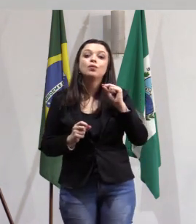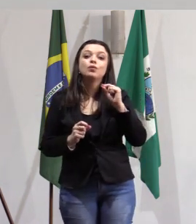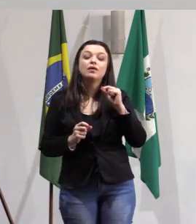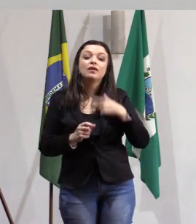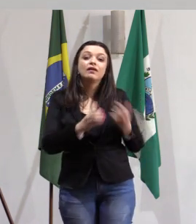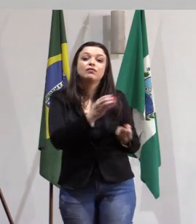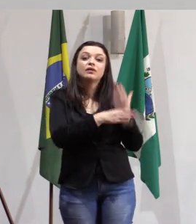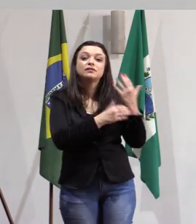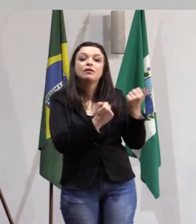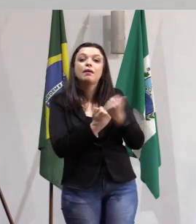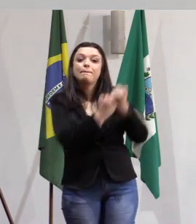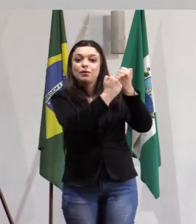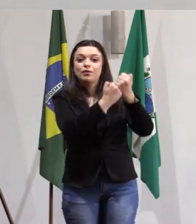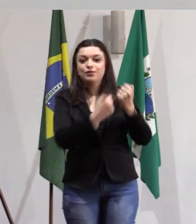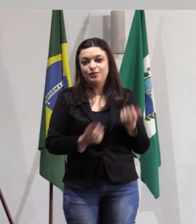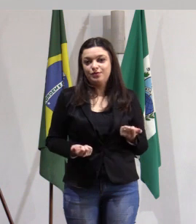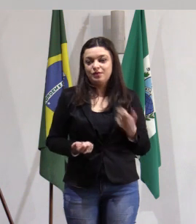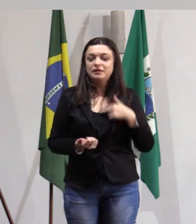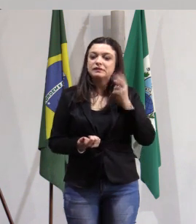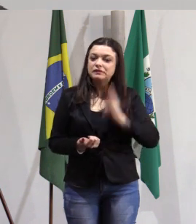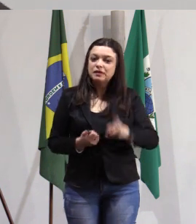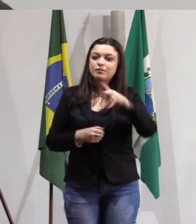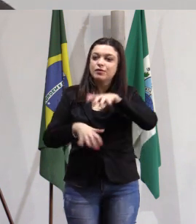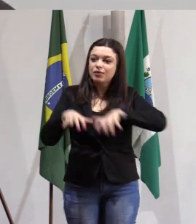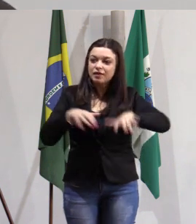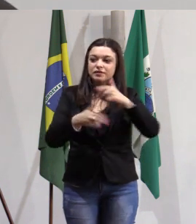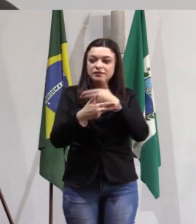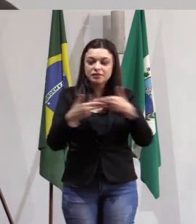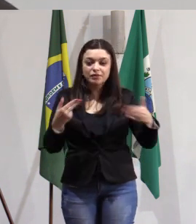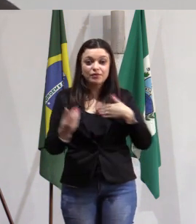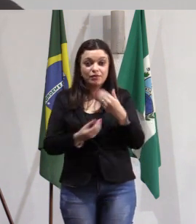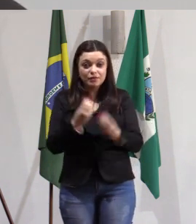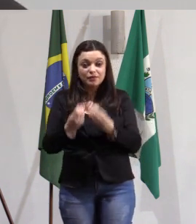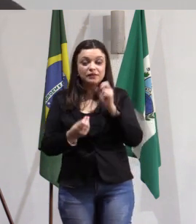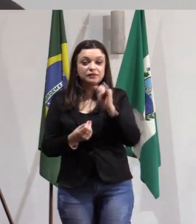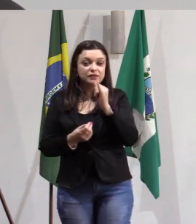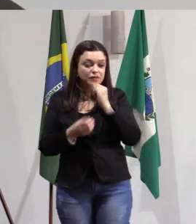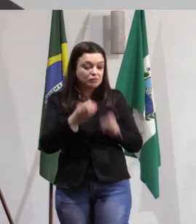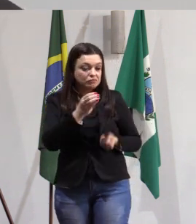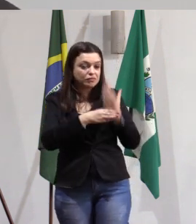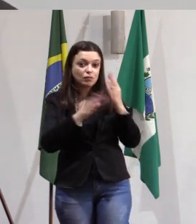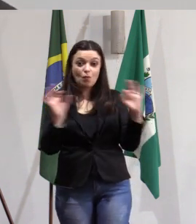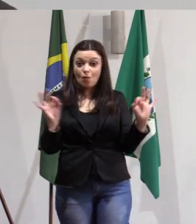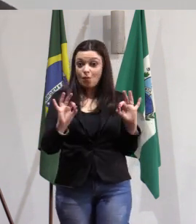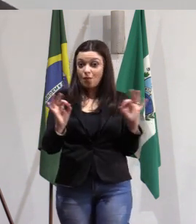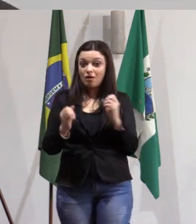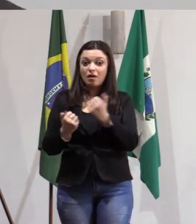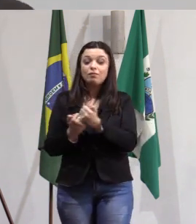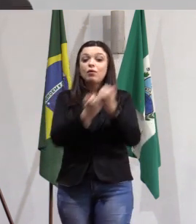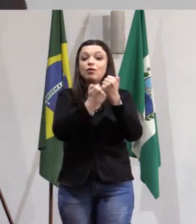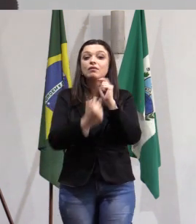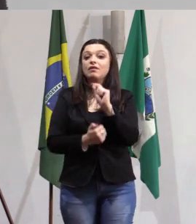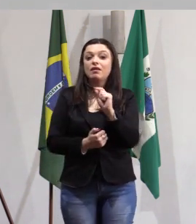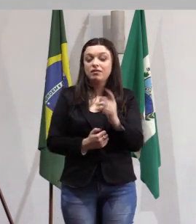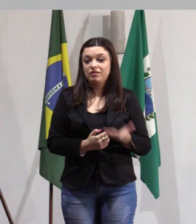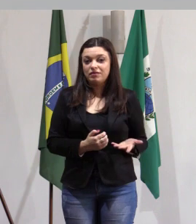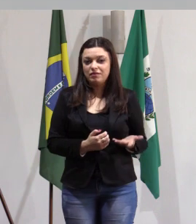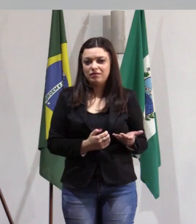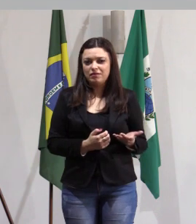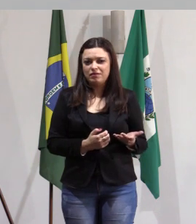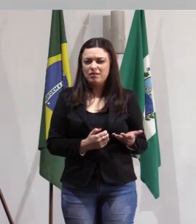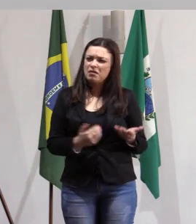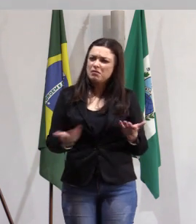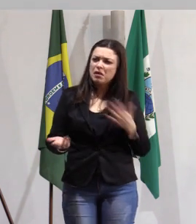falam das organizações sociais a todo momento e não se fala em nenhum momento das fundações de apoio. Mas não é a mesma